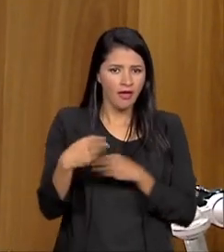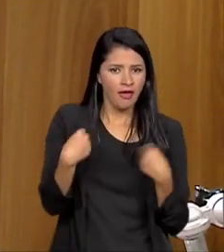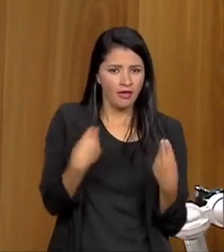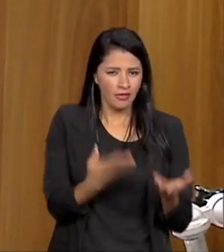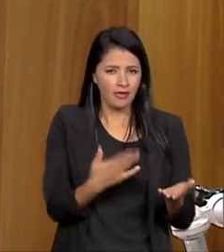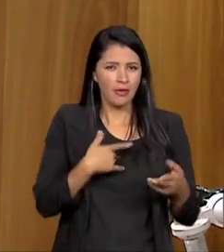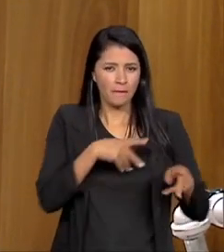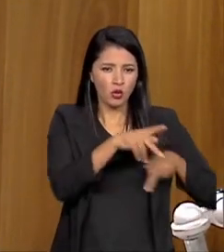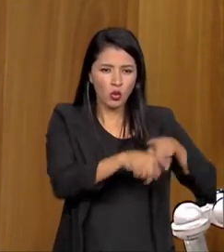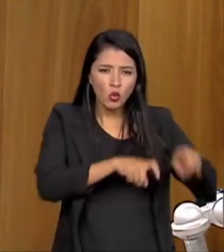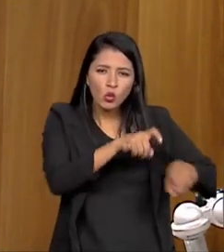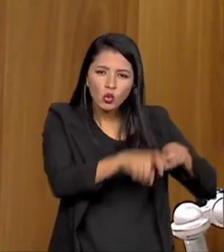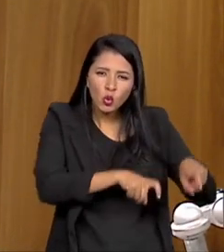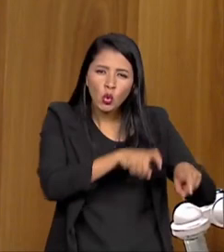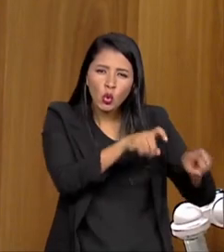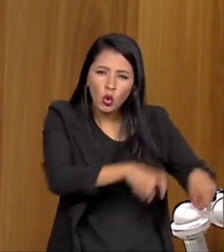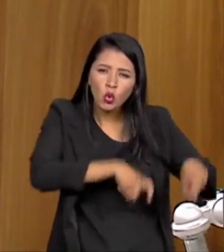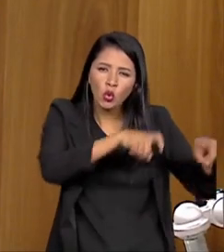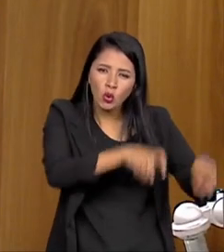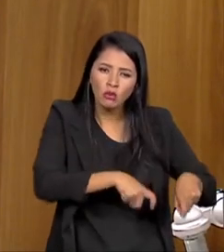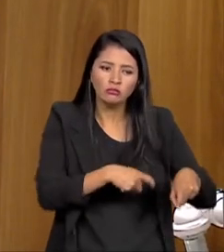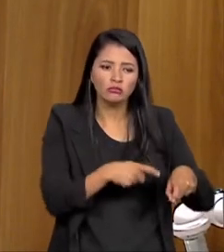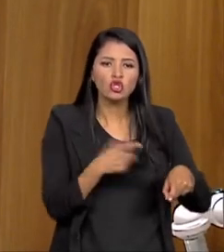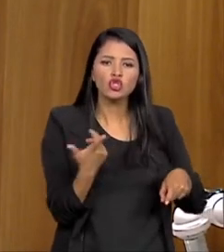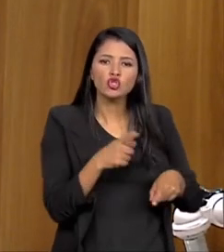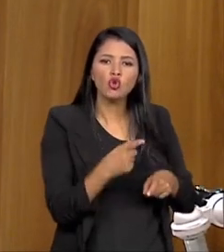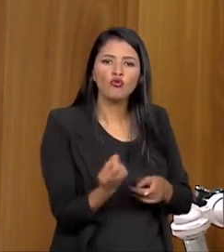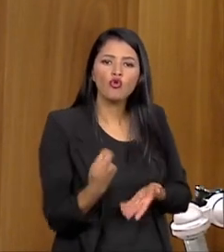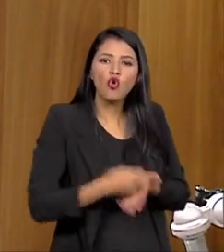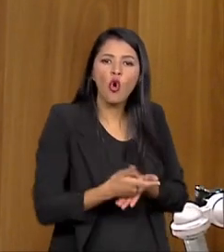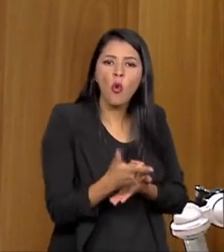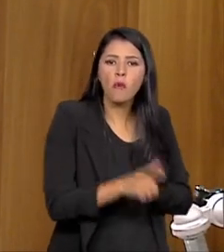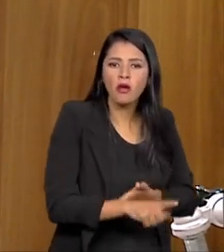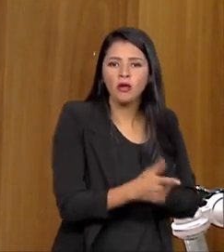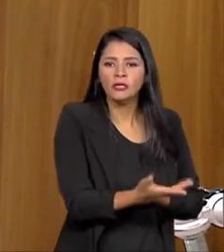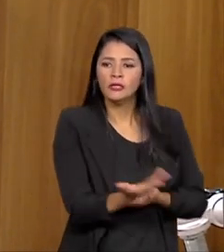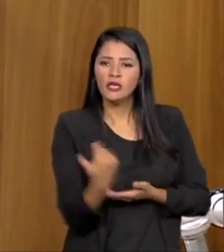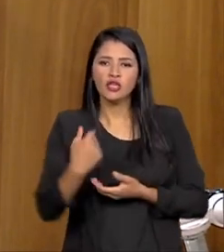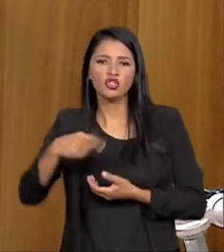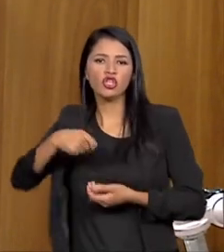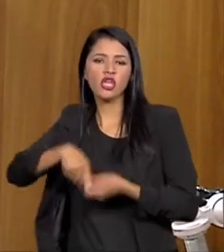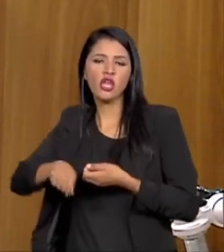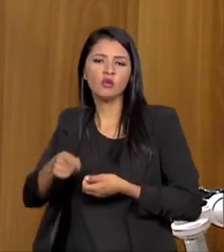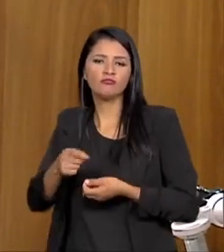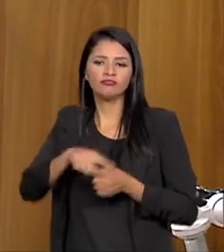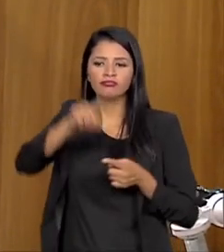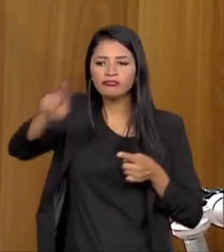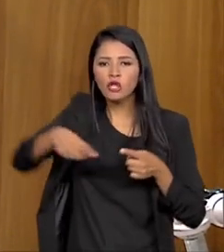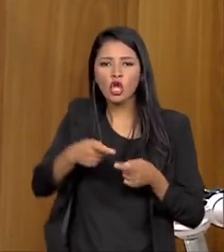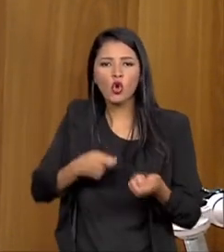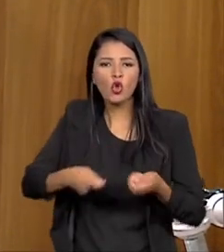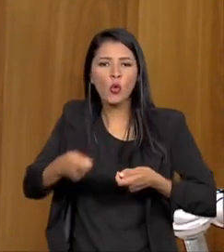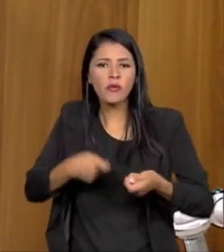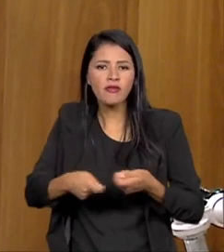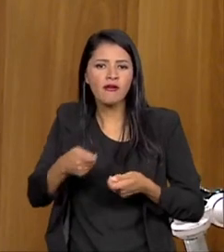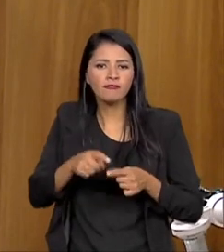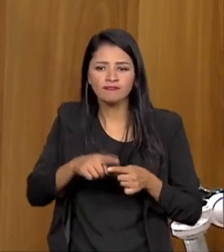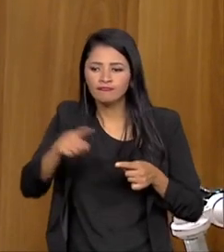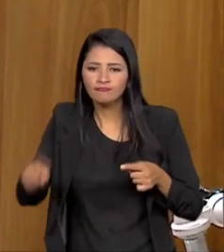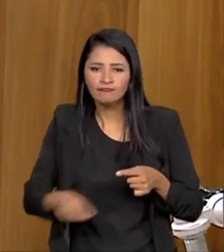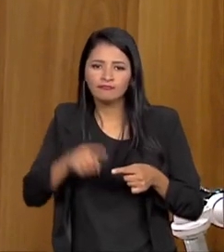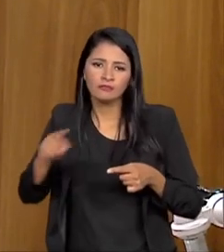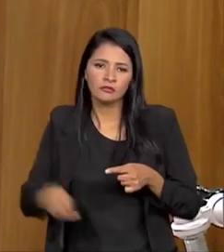agricultor recompra e coloca dinheiro nessa economia circular e garante aí O Retorno de 94%